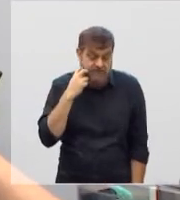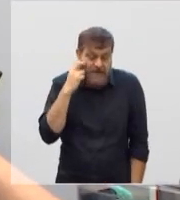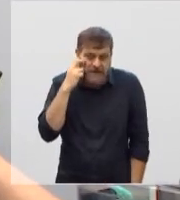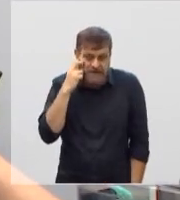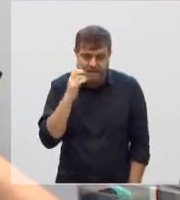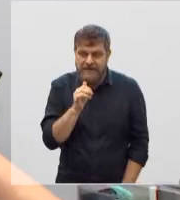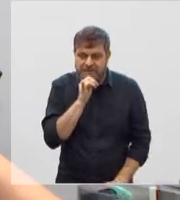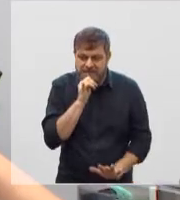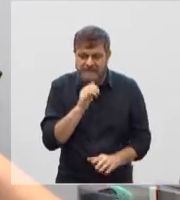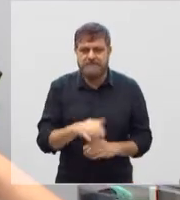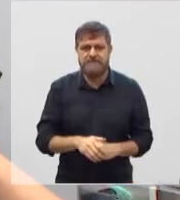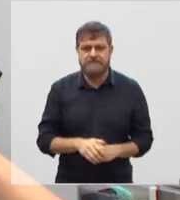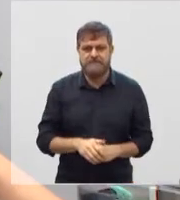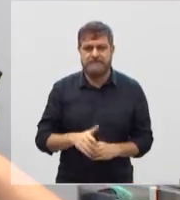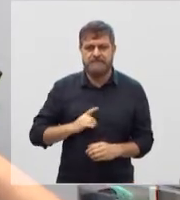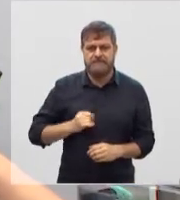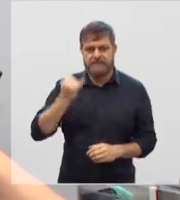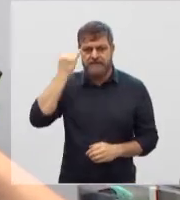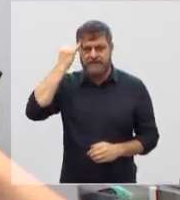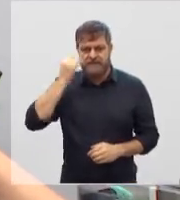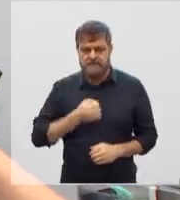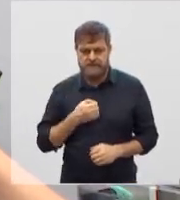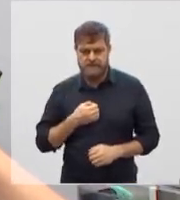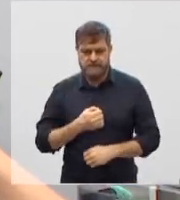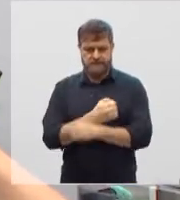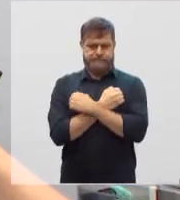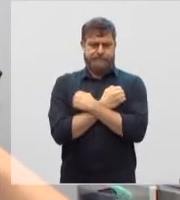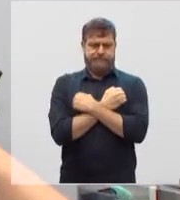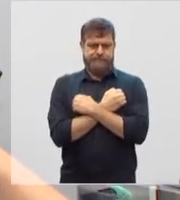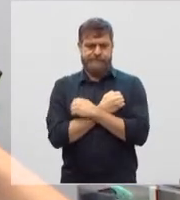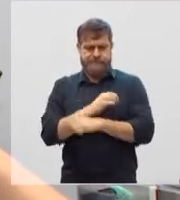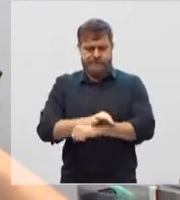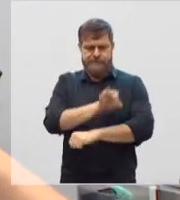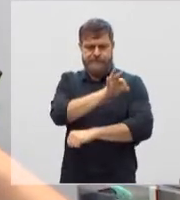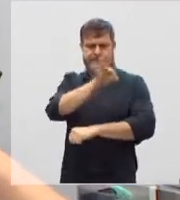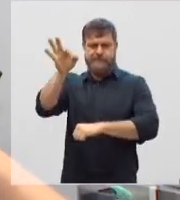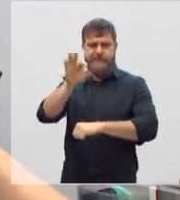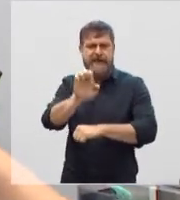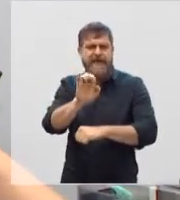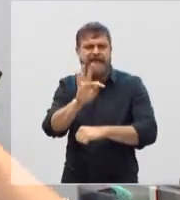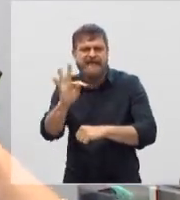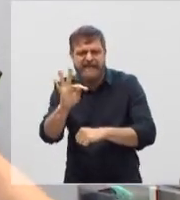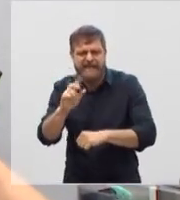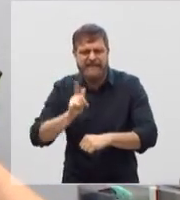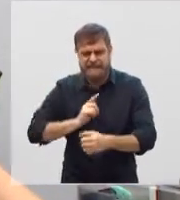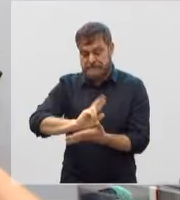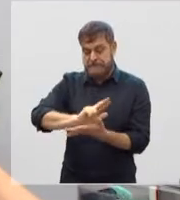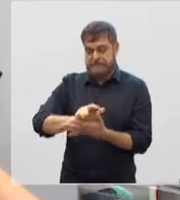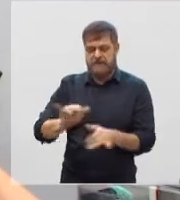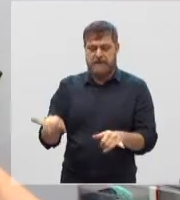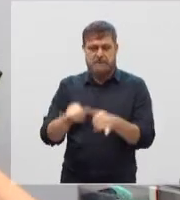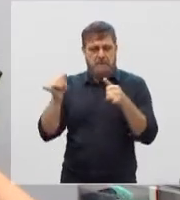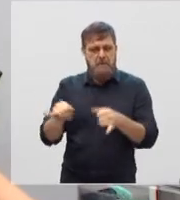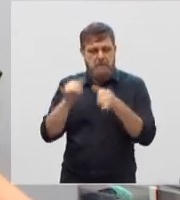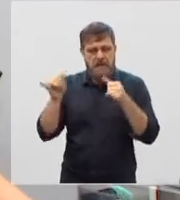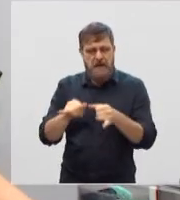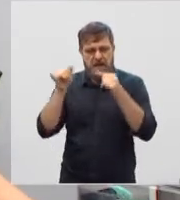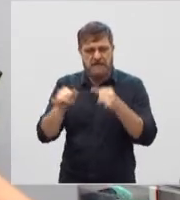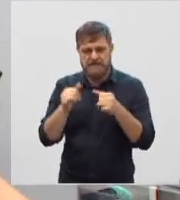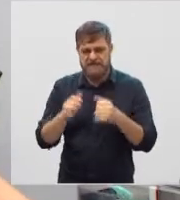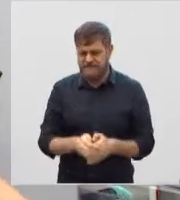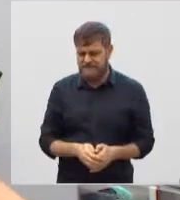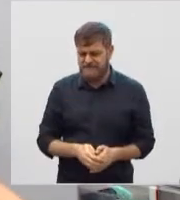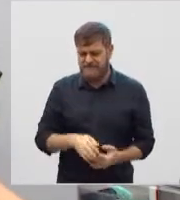ridicularizaram o legislativo. Por exemplo, o dia do samurai, o dia do ET, o dia, sabe, essas coisas assim